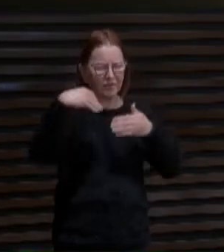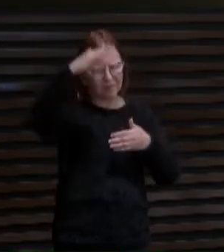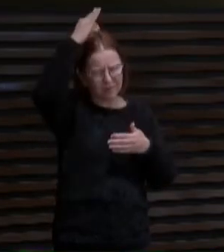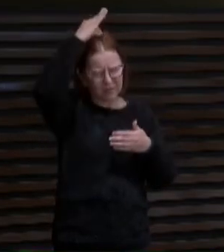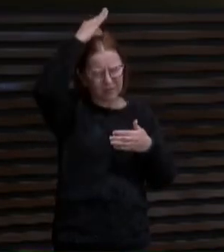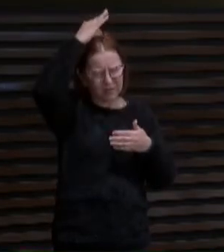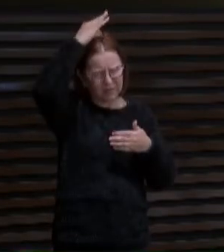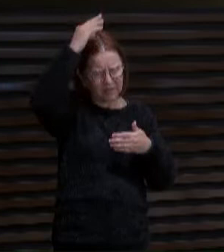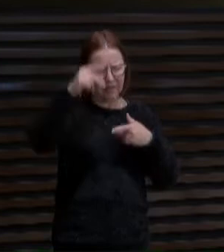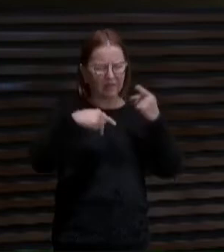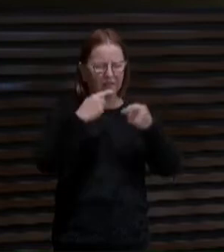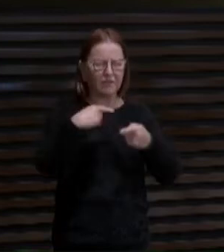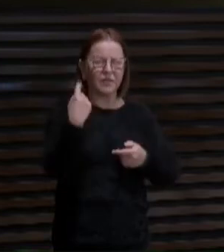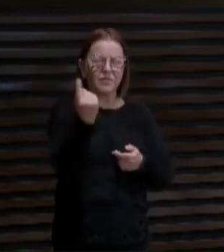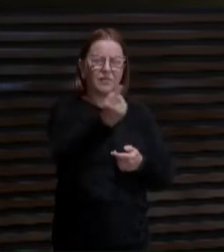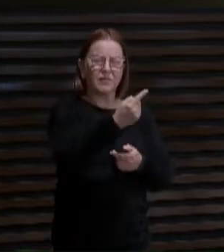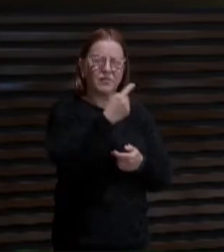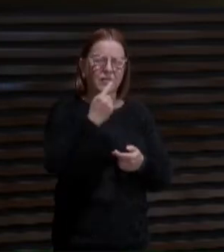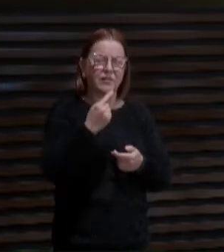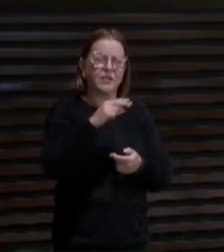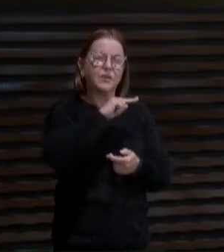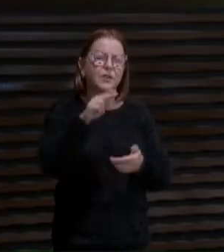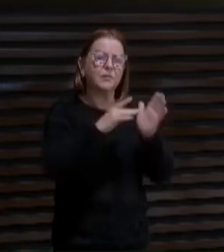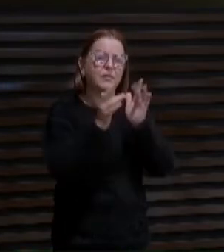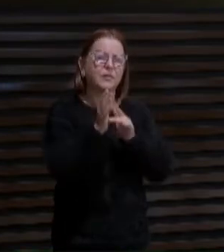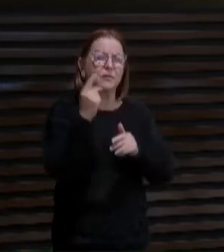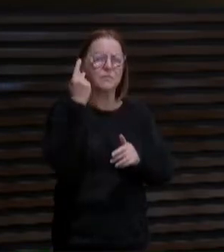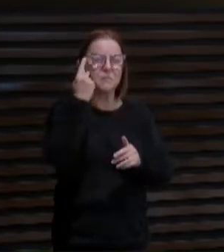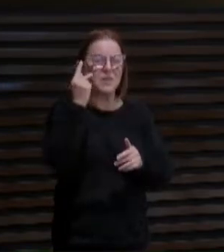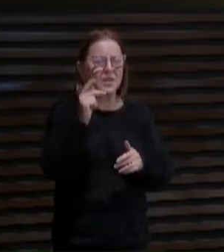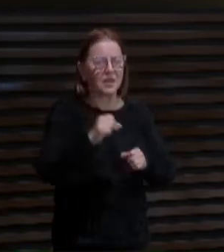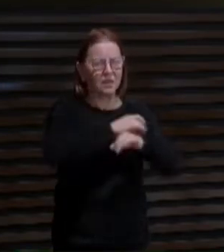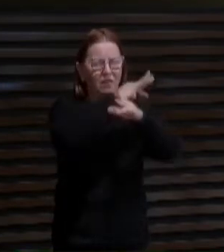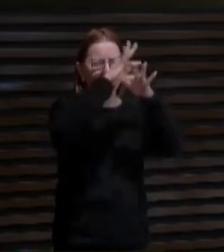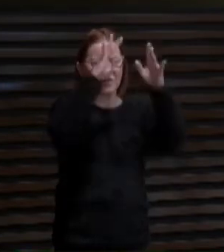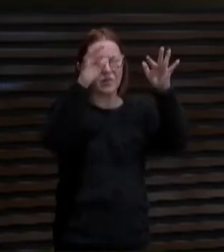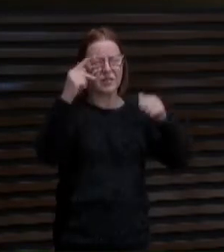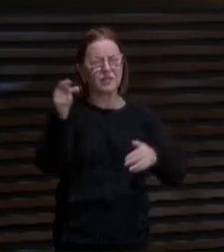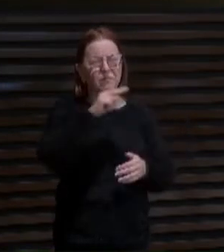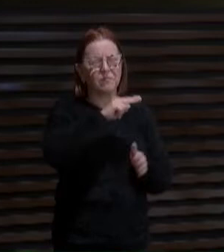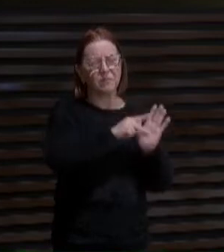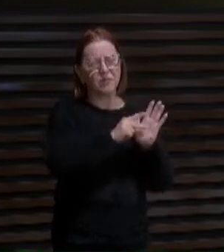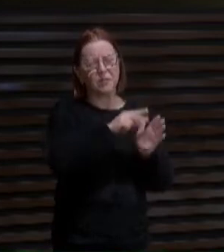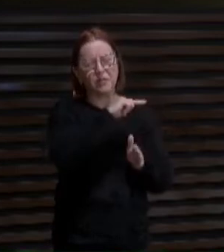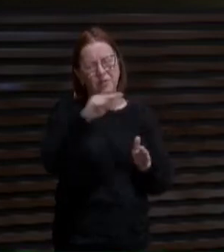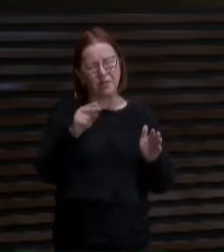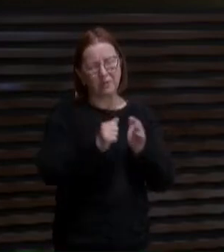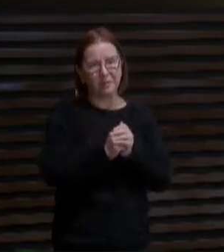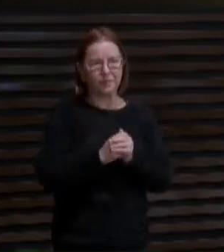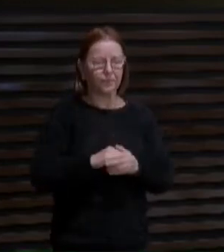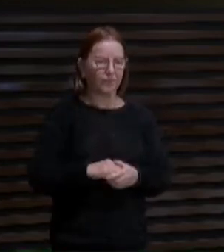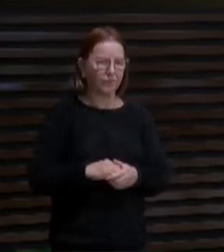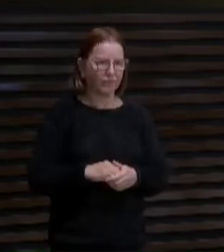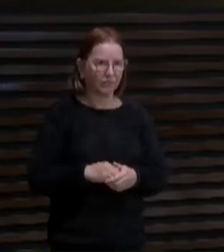em nome de Jesus para a glória do teu próprio nome amém Vamos ler juntos o